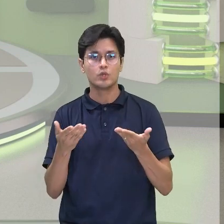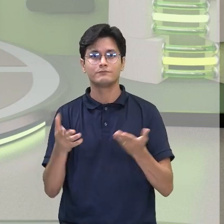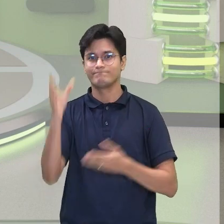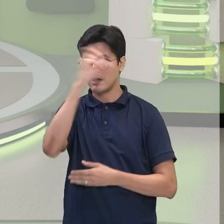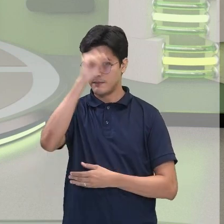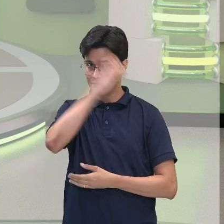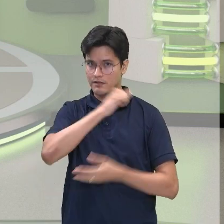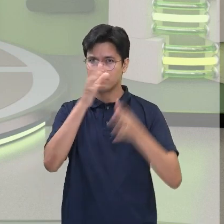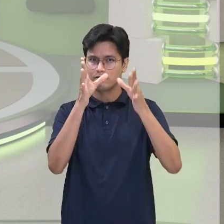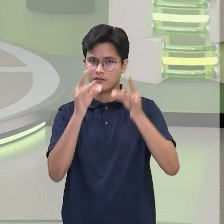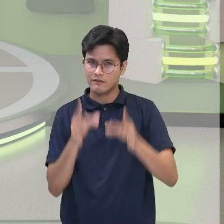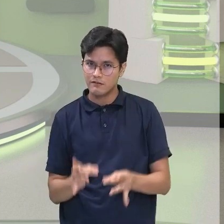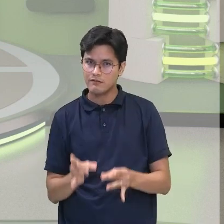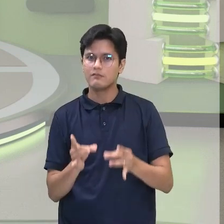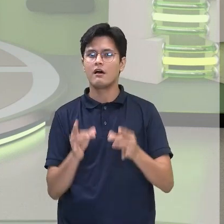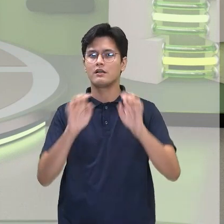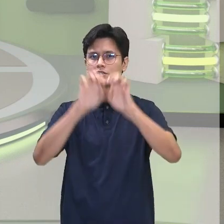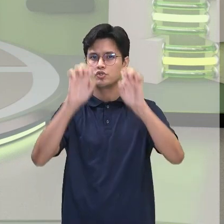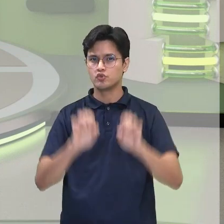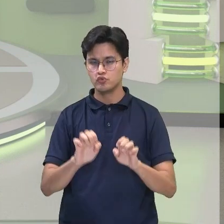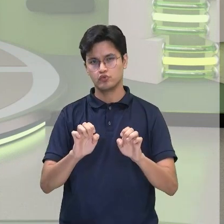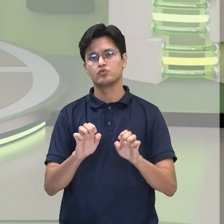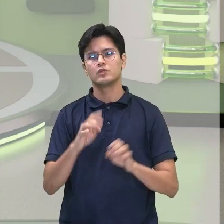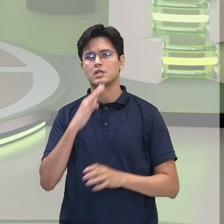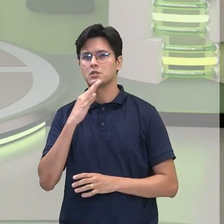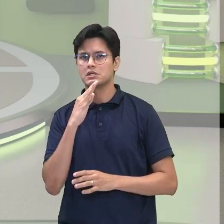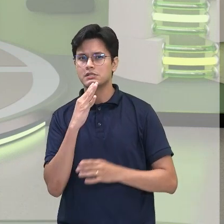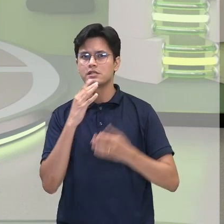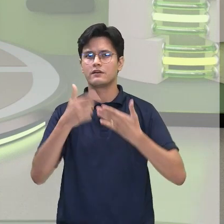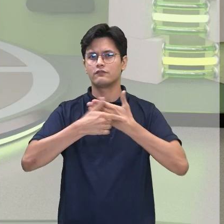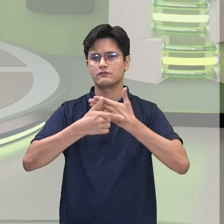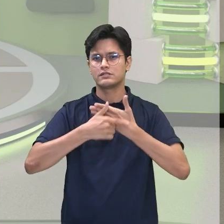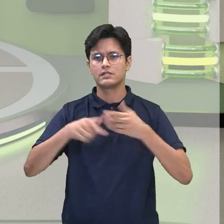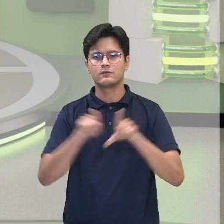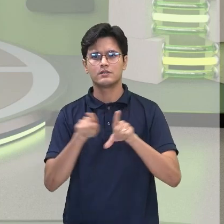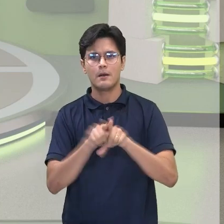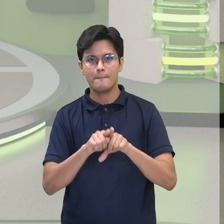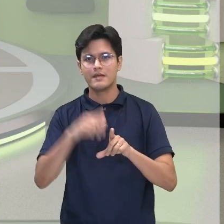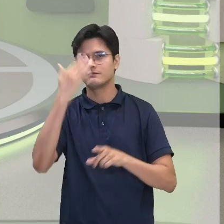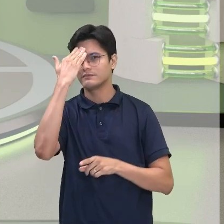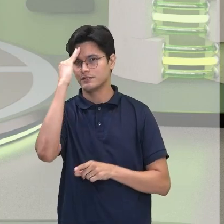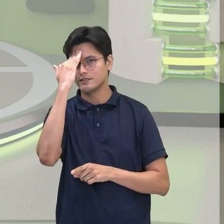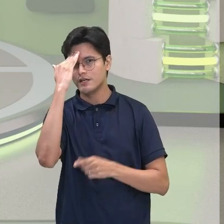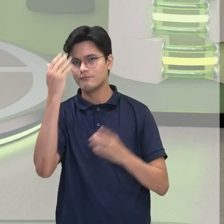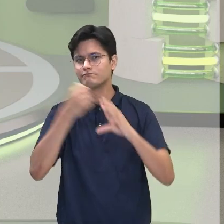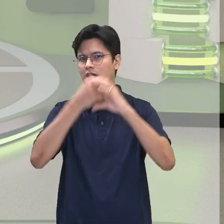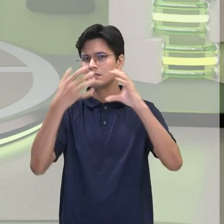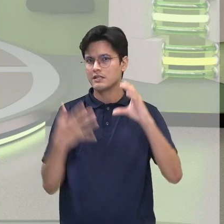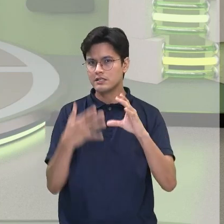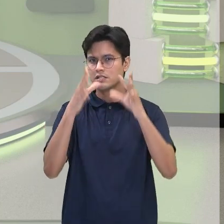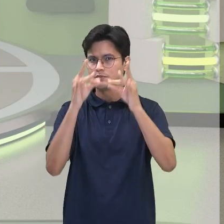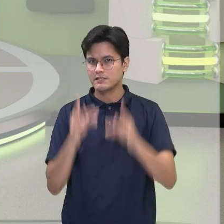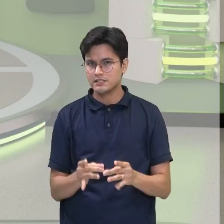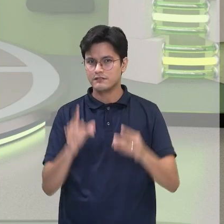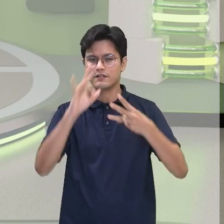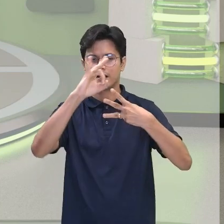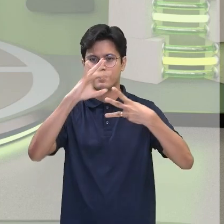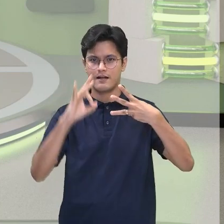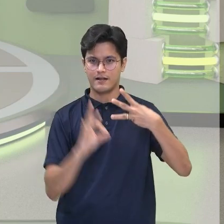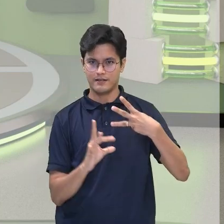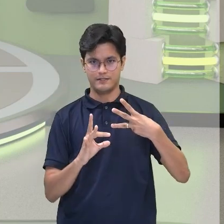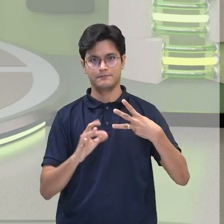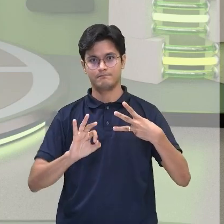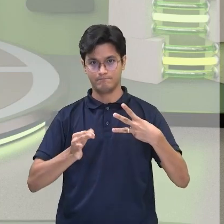vão conhecer a função e vocês vão entender um pouquinho o que é a característica de cada uma delas.